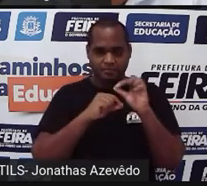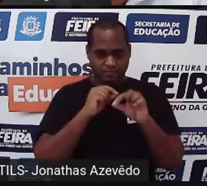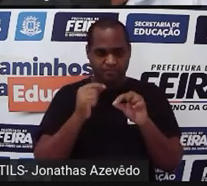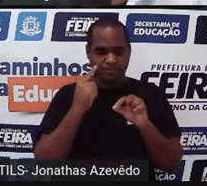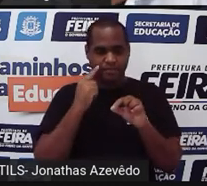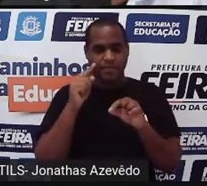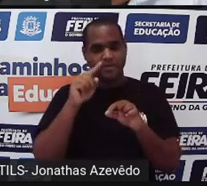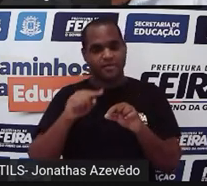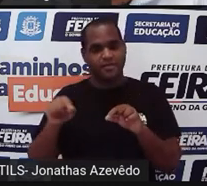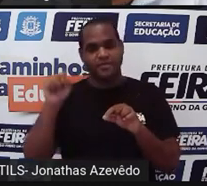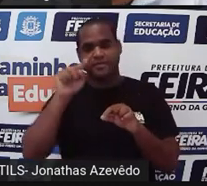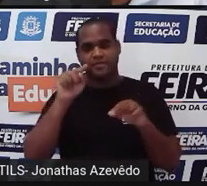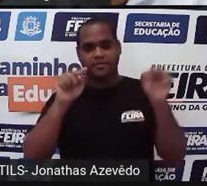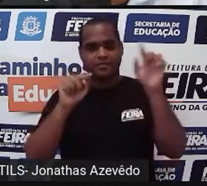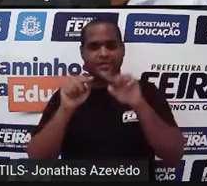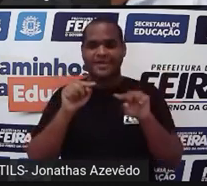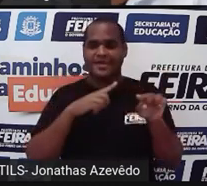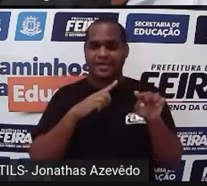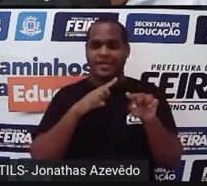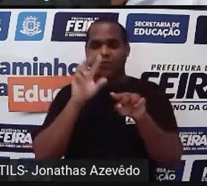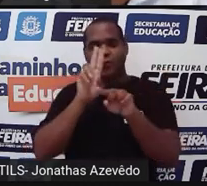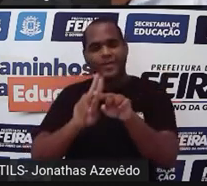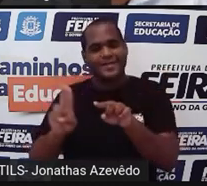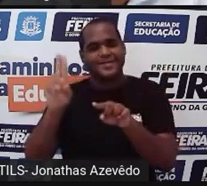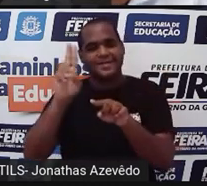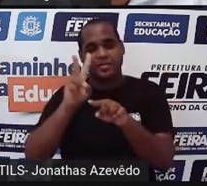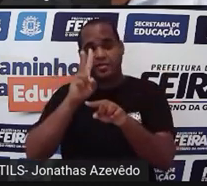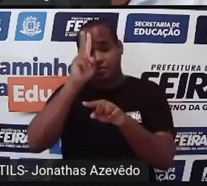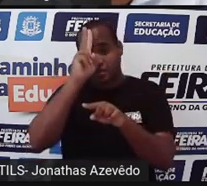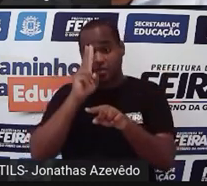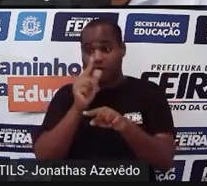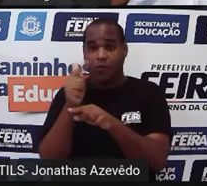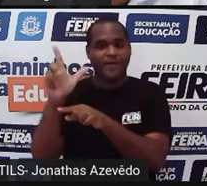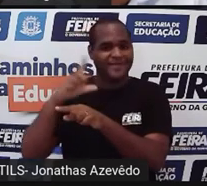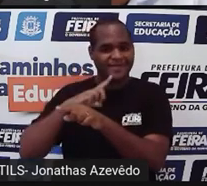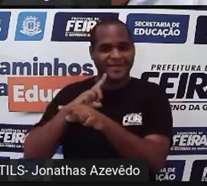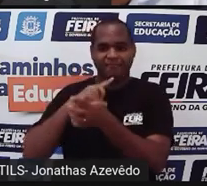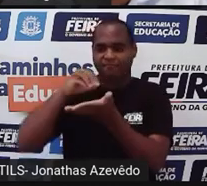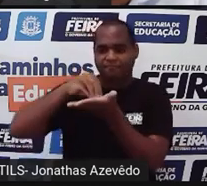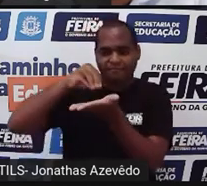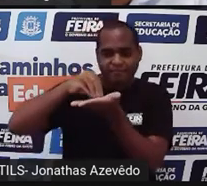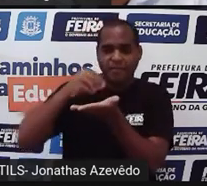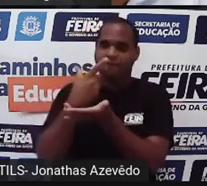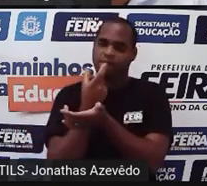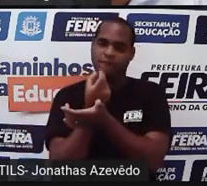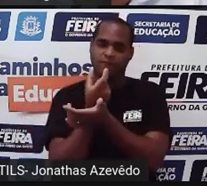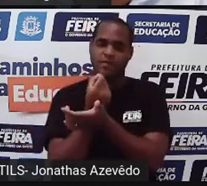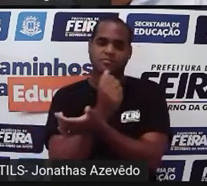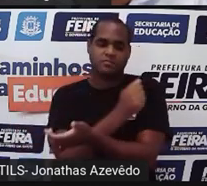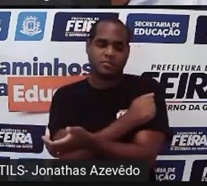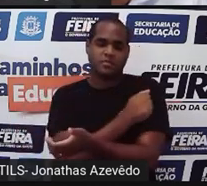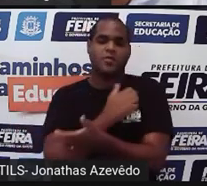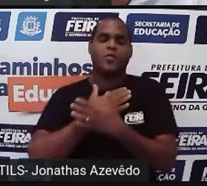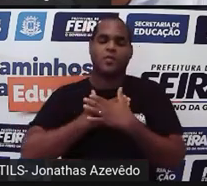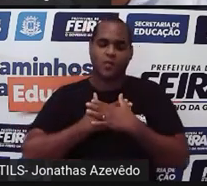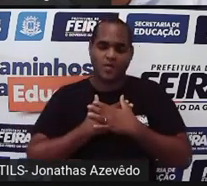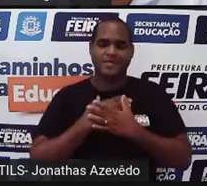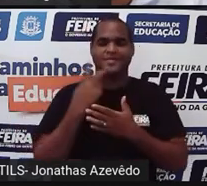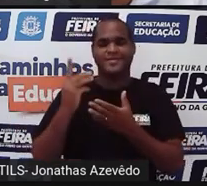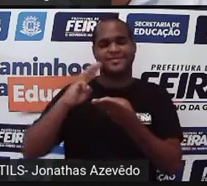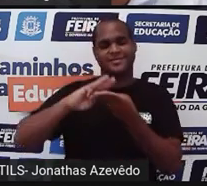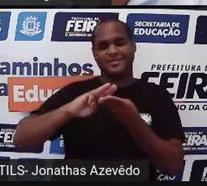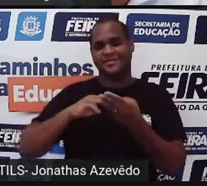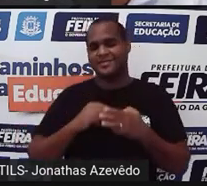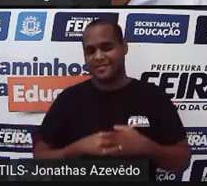para história, exatamente. E o outro espaço em branco, né, são os 20 alunos que gostam de